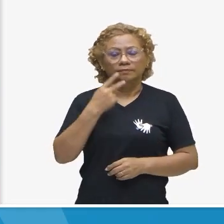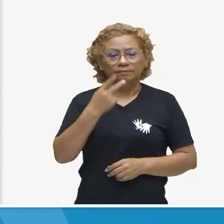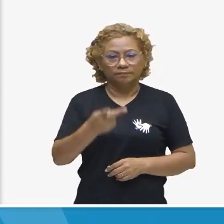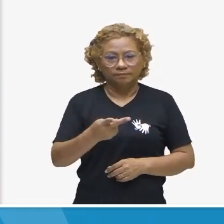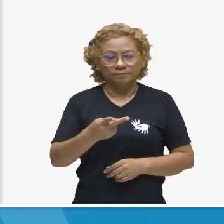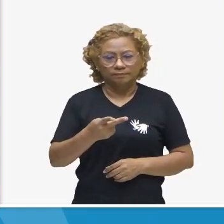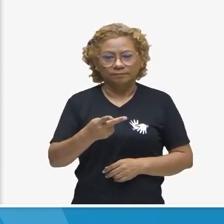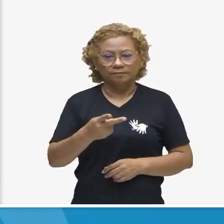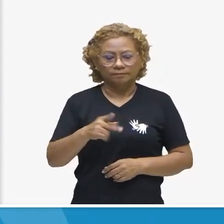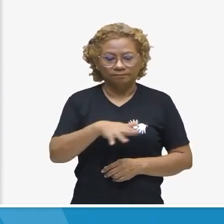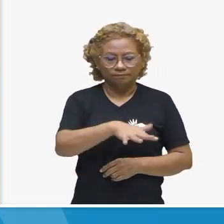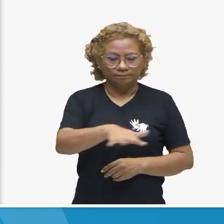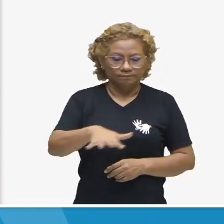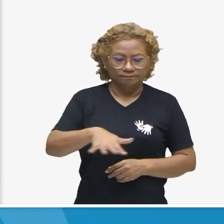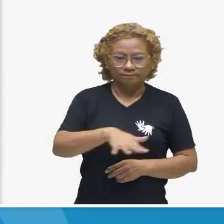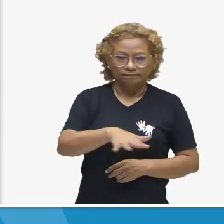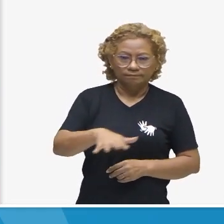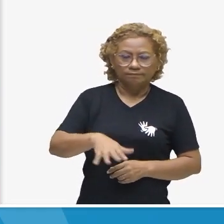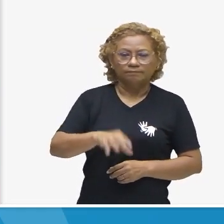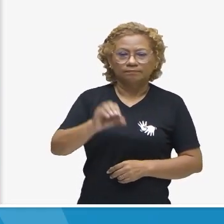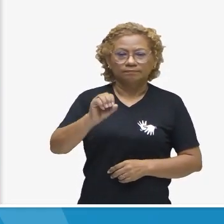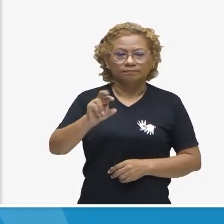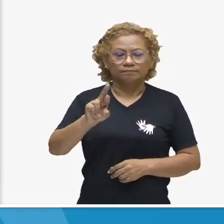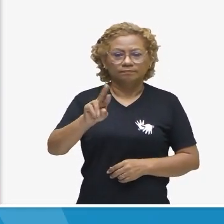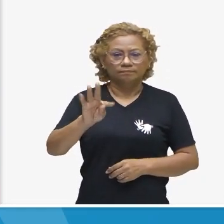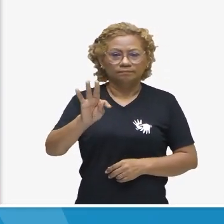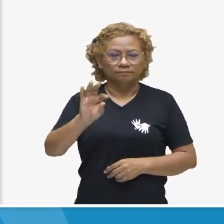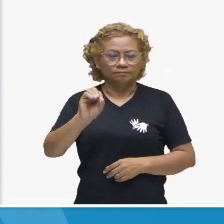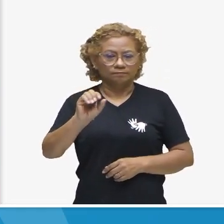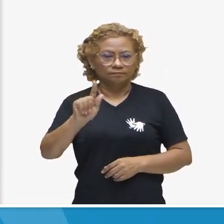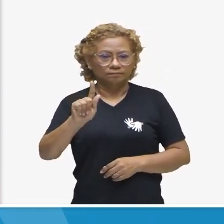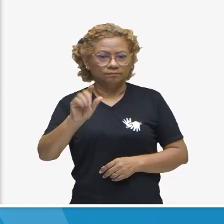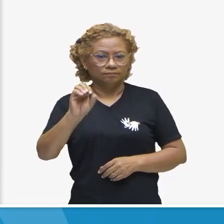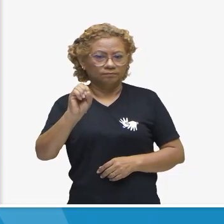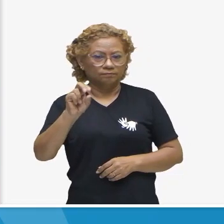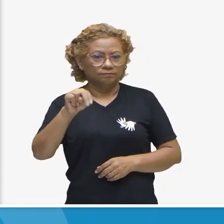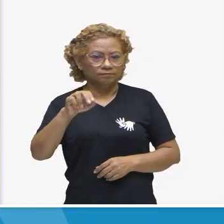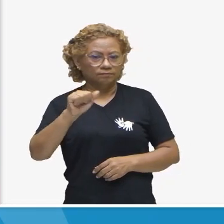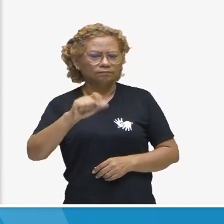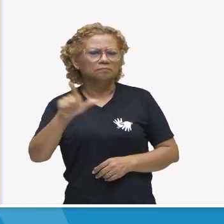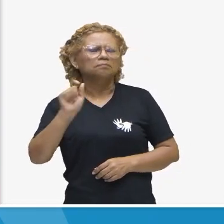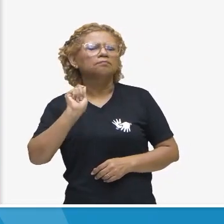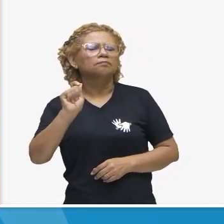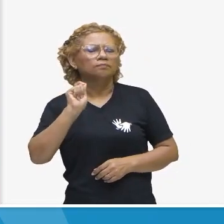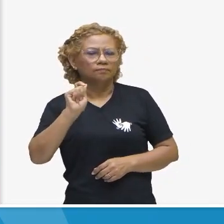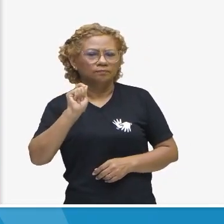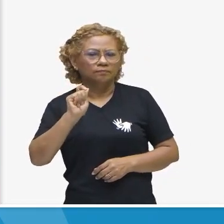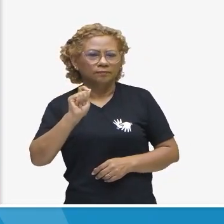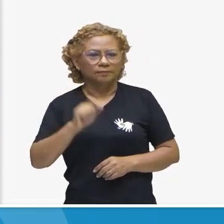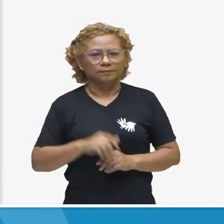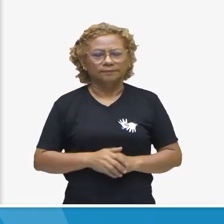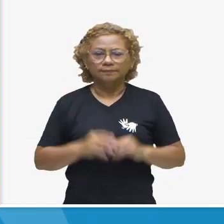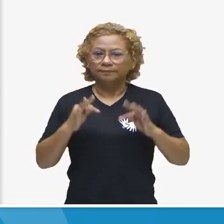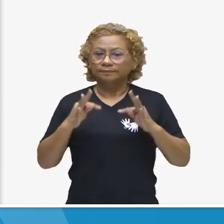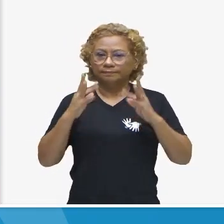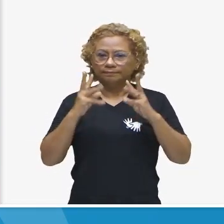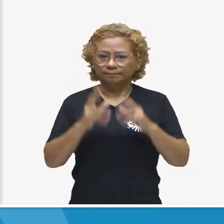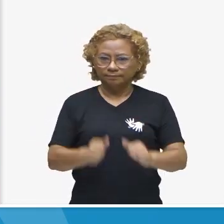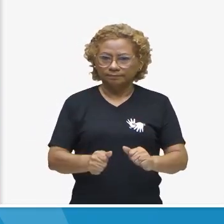sobre um plano, tá? Professor, o que é ortogonal? Ortogonal é tudo aquilo